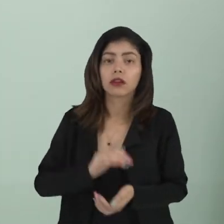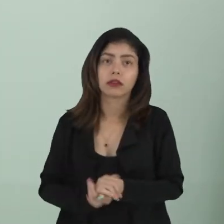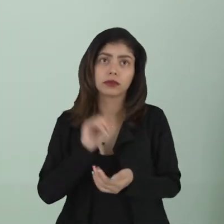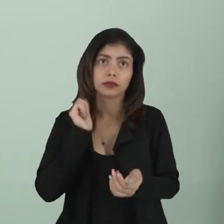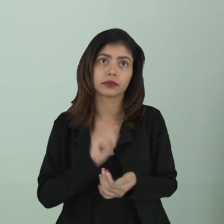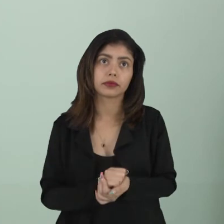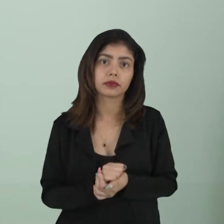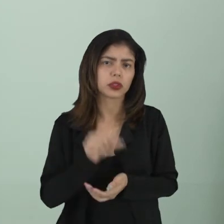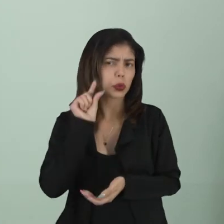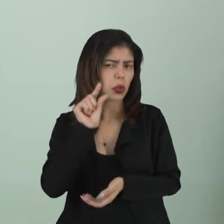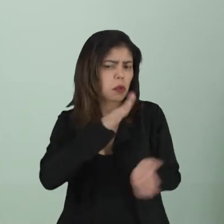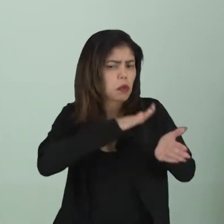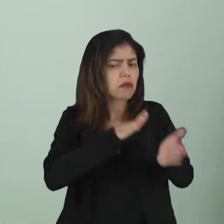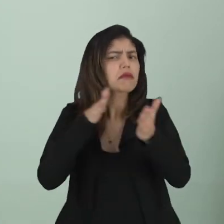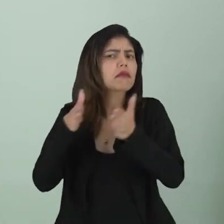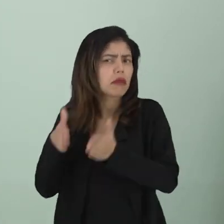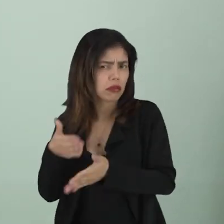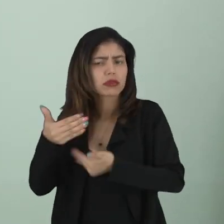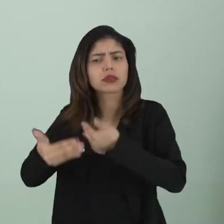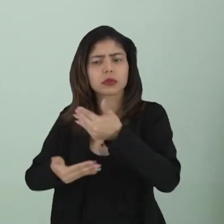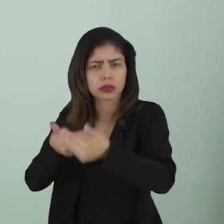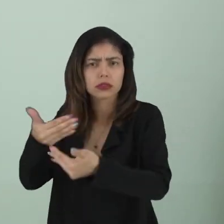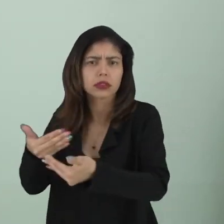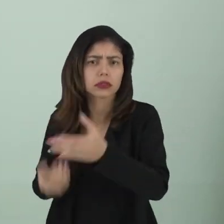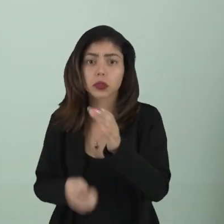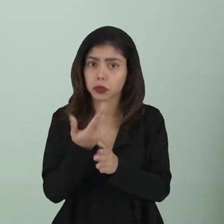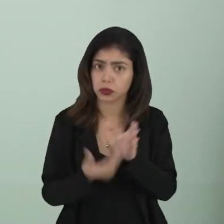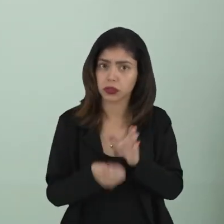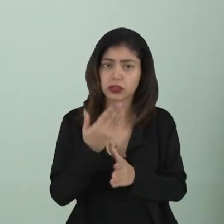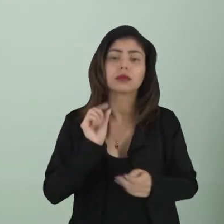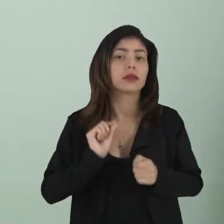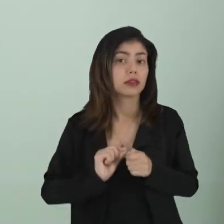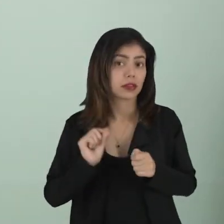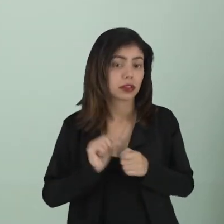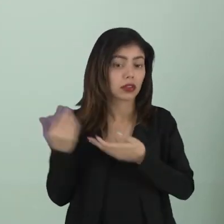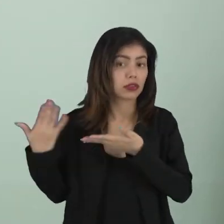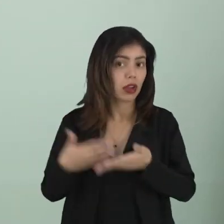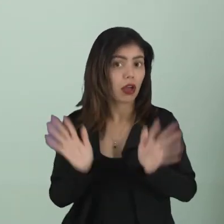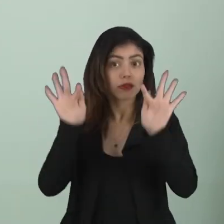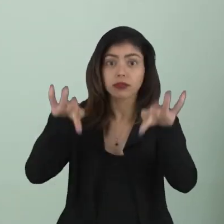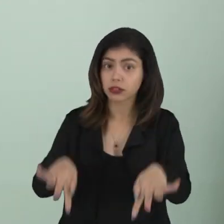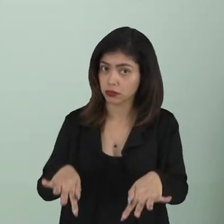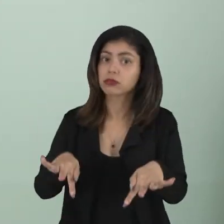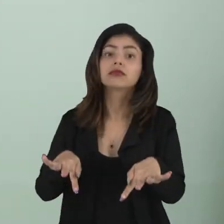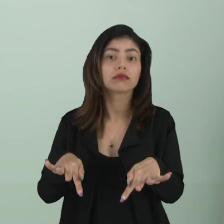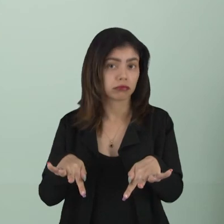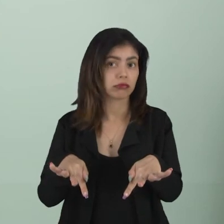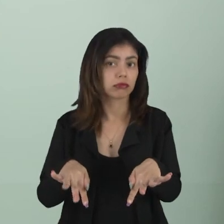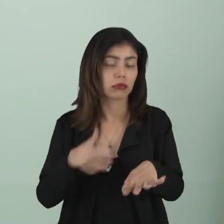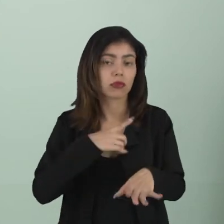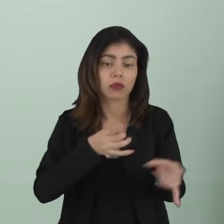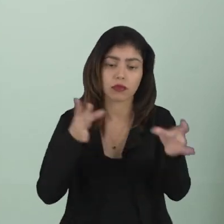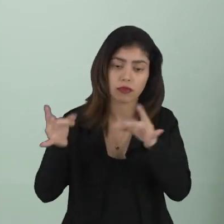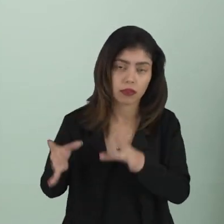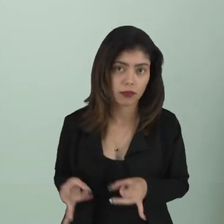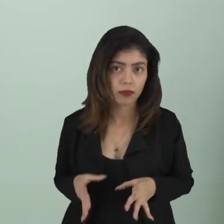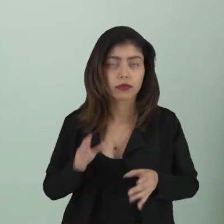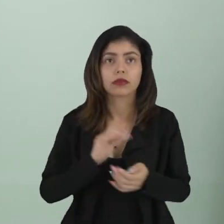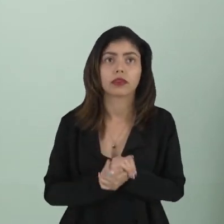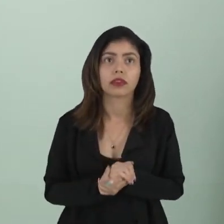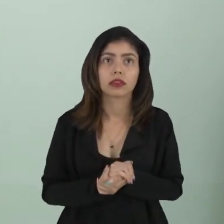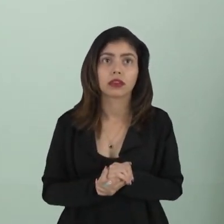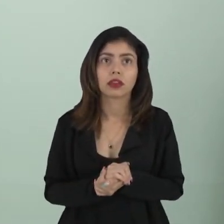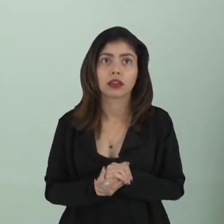que é apenas uma parte do processo de produção para se chegar à finalização de uma determinada mercadoria. E